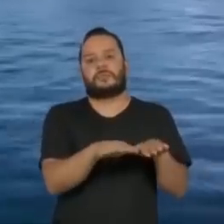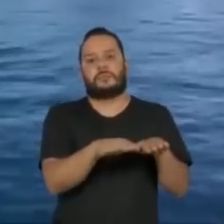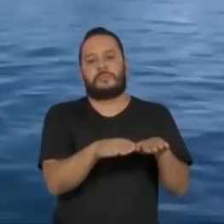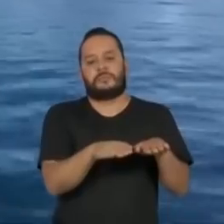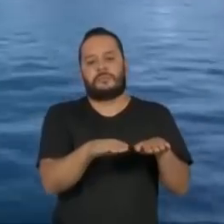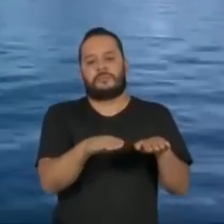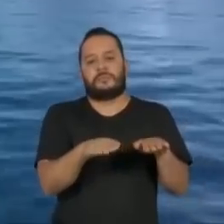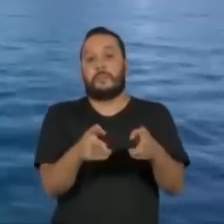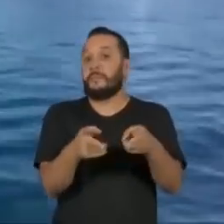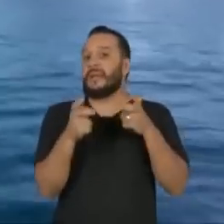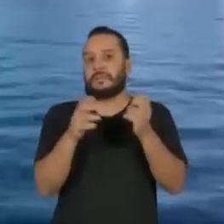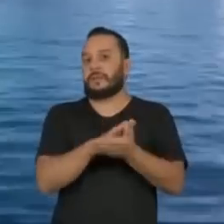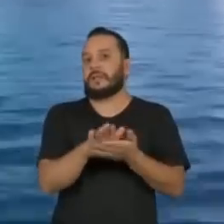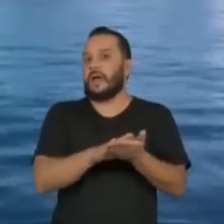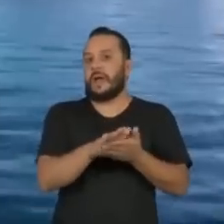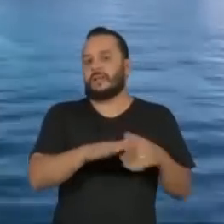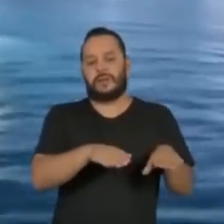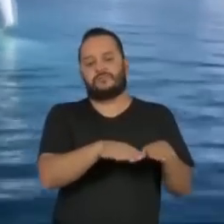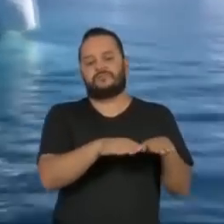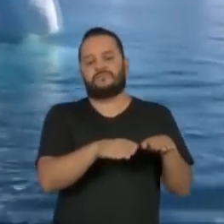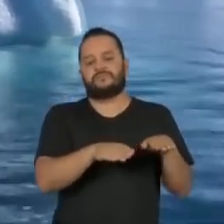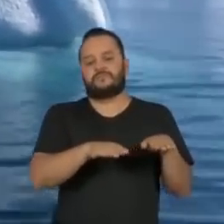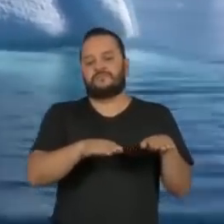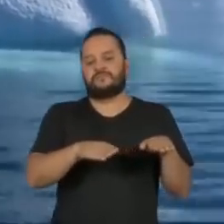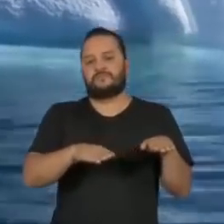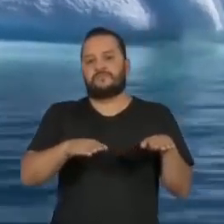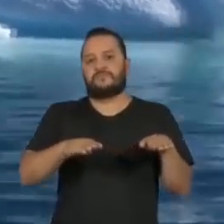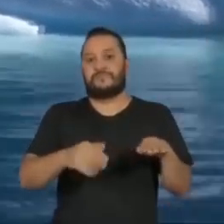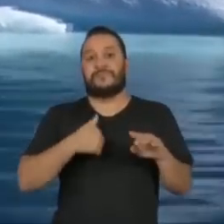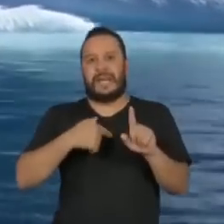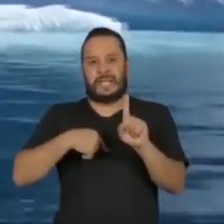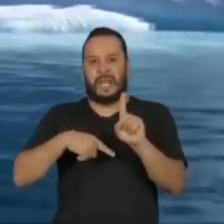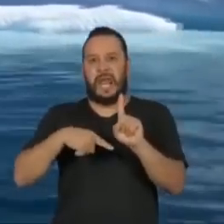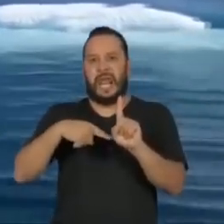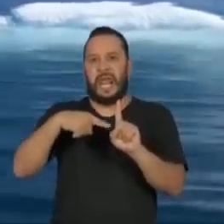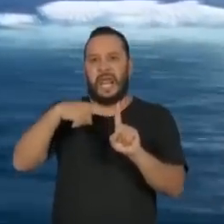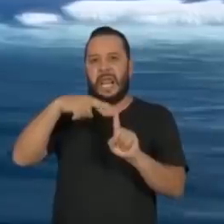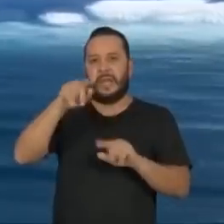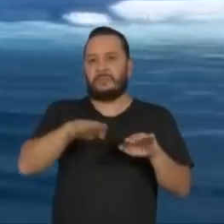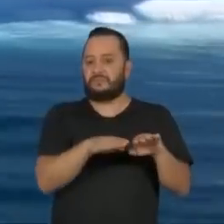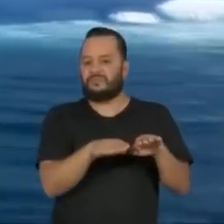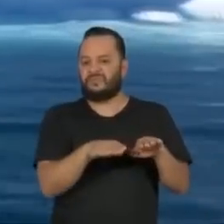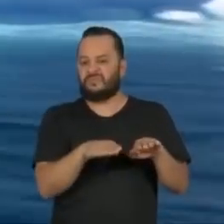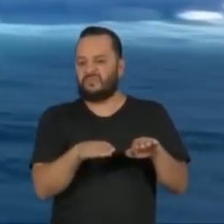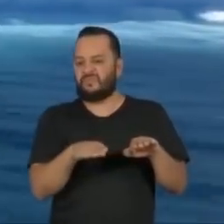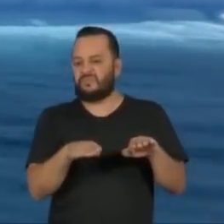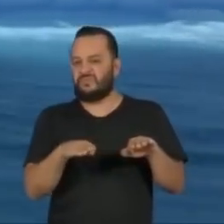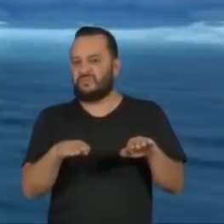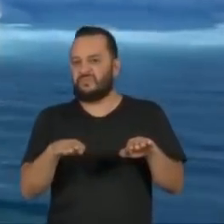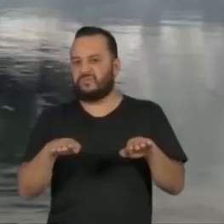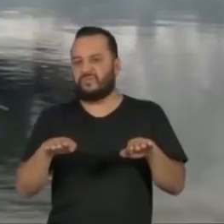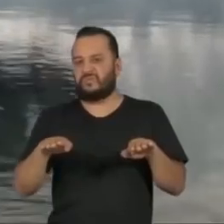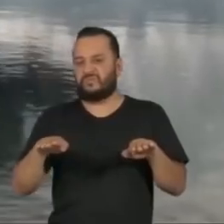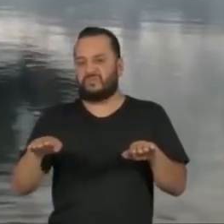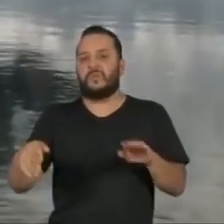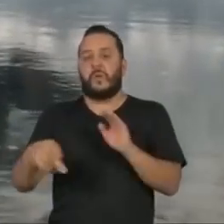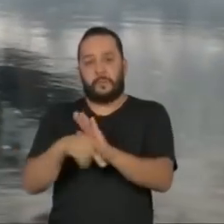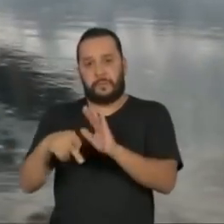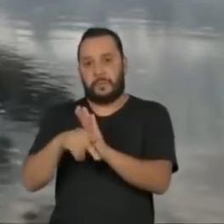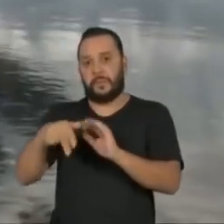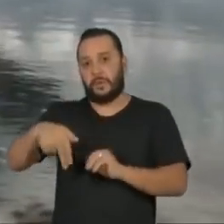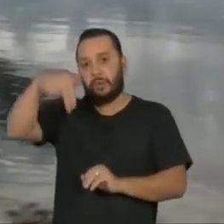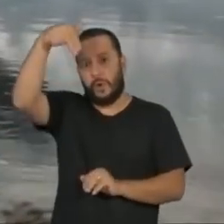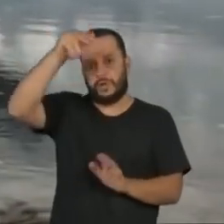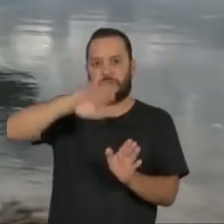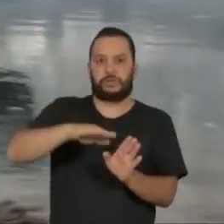quase imperceptível. Mas em razão das altas temperaturas, ele acelerou em direção à região norte. Os termômetros